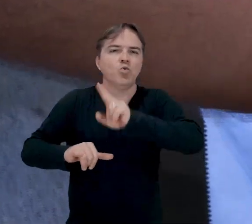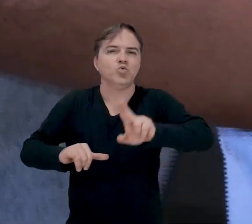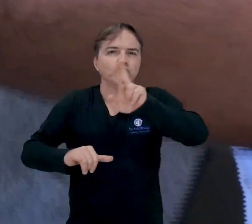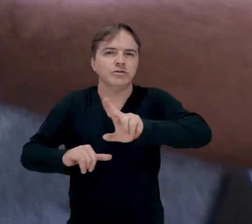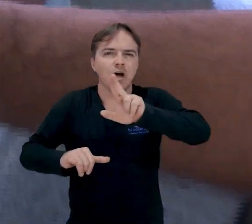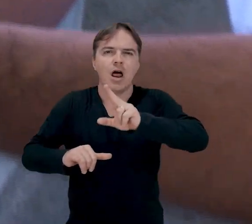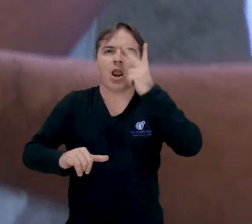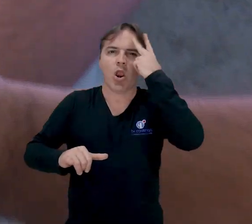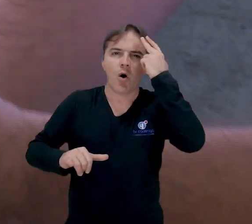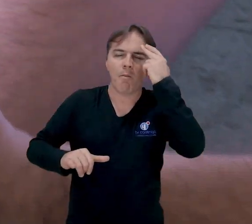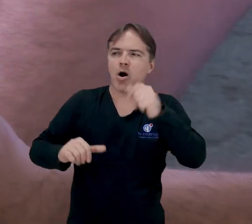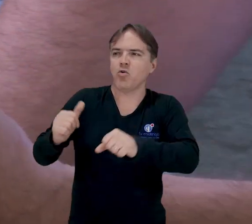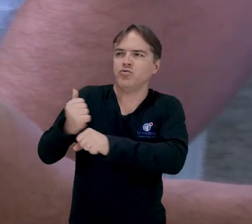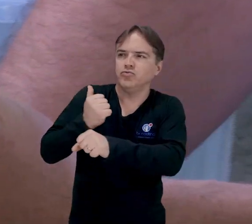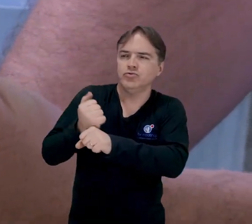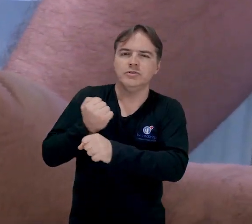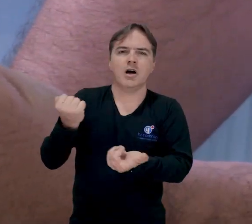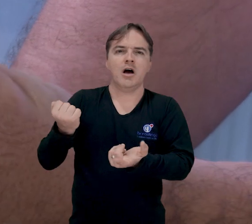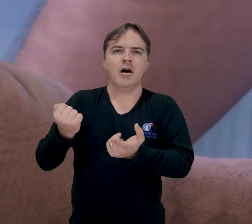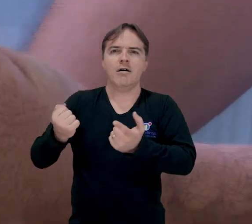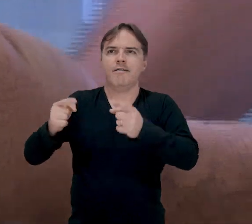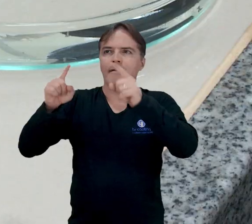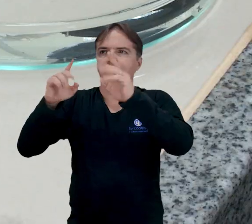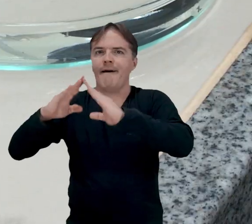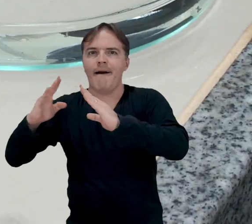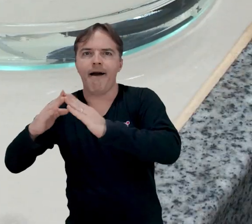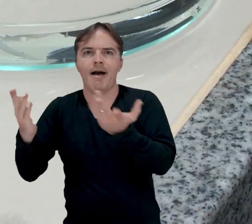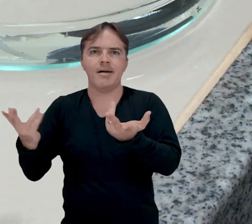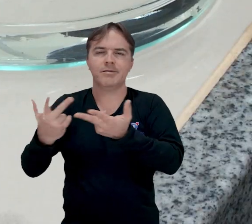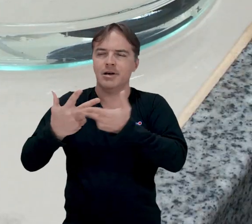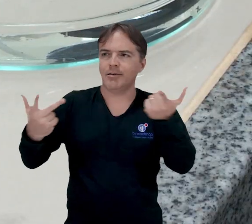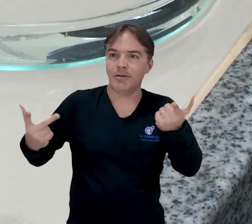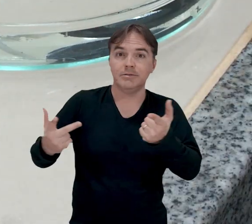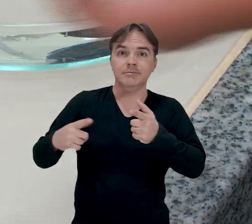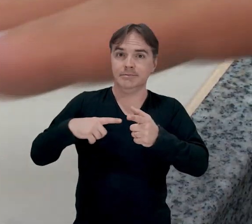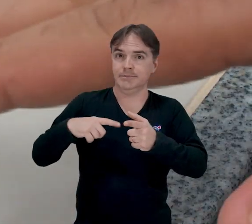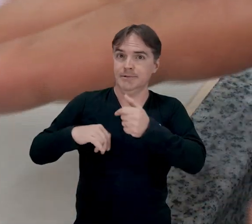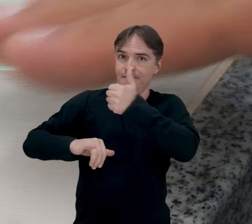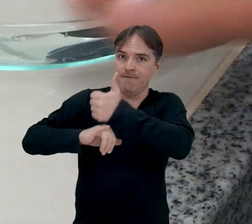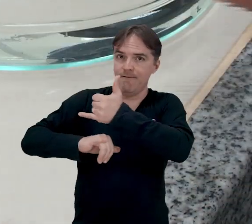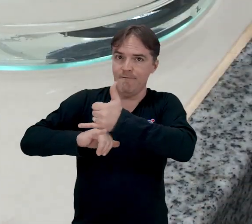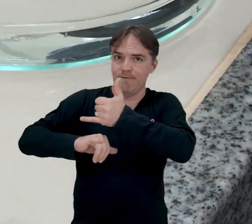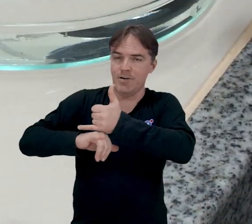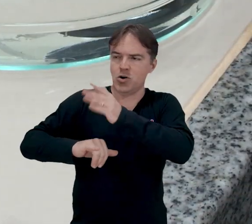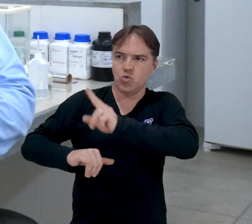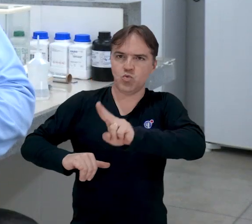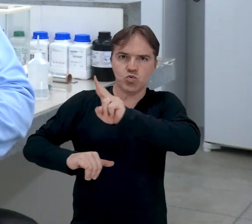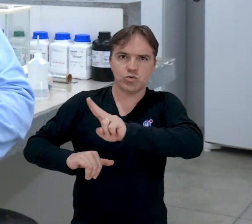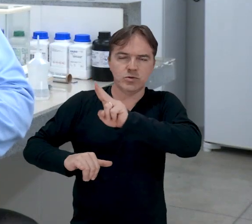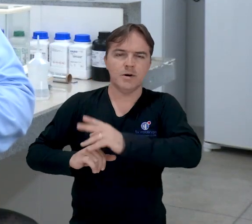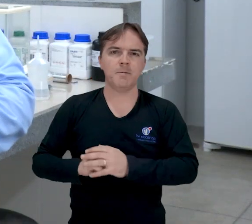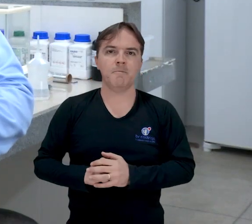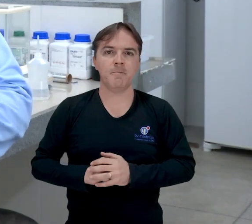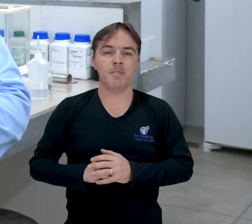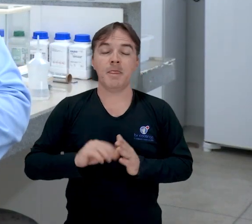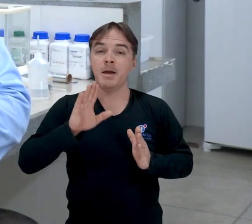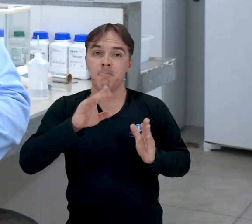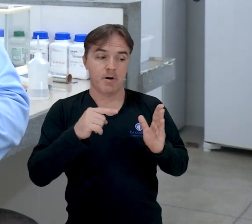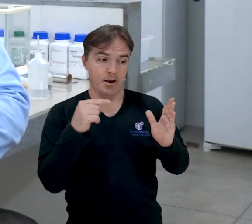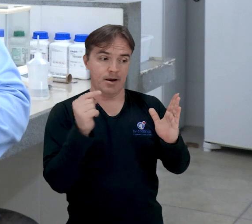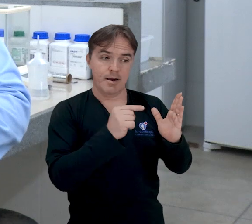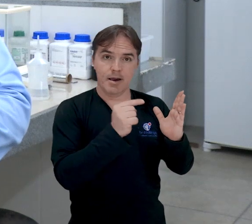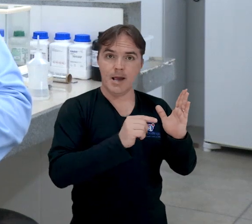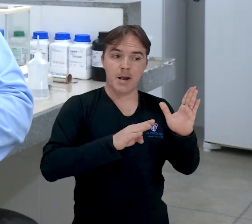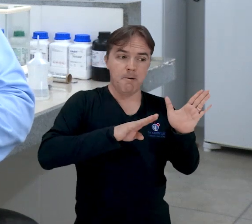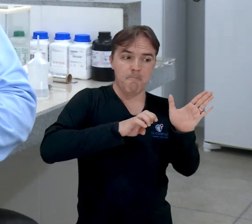Conhecido popularmente como ferro. A contribuição que nós estamos dando é de que é possível incorporar elementos biologicamente